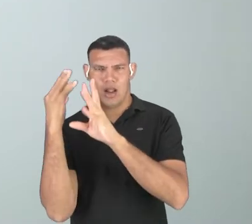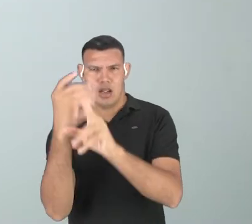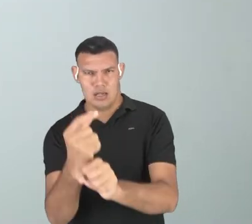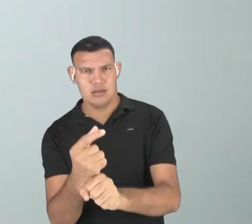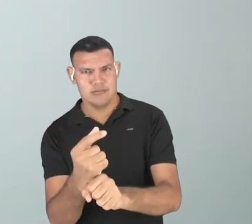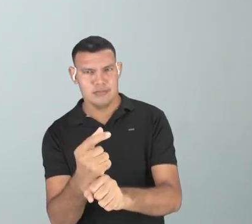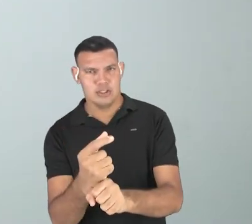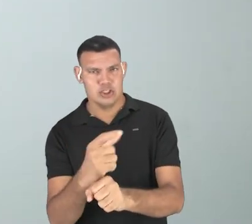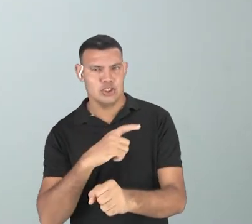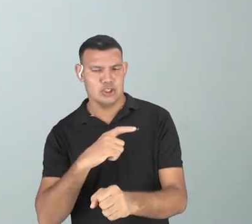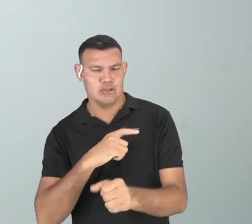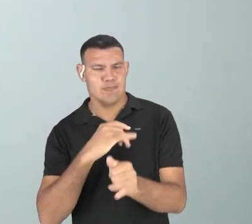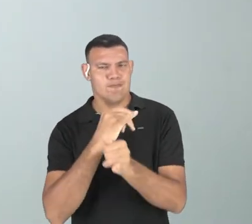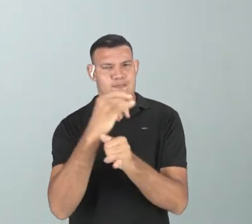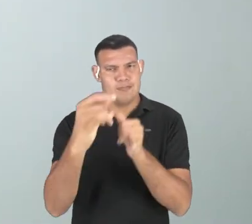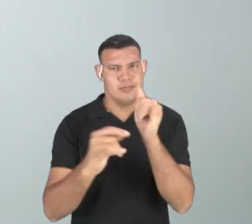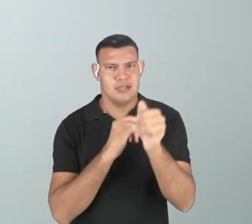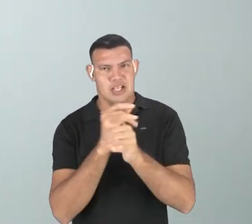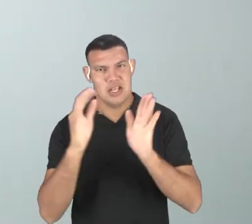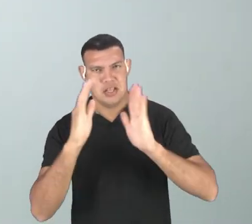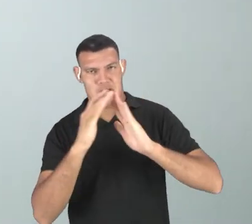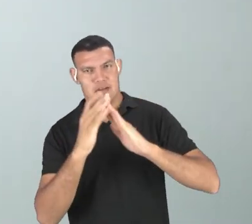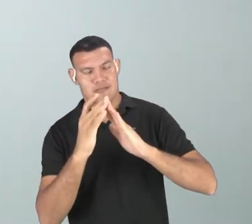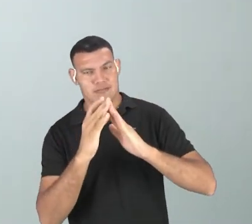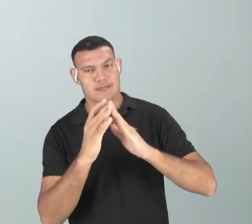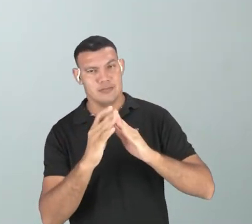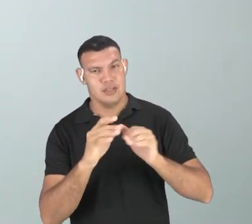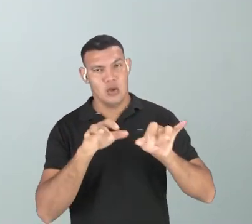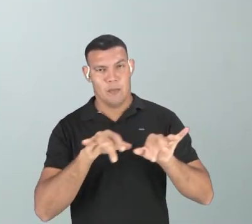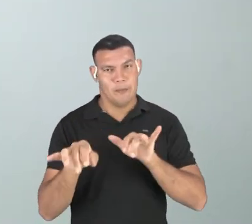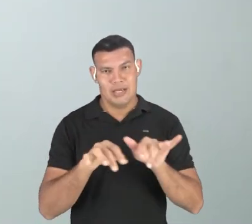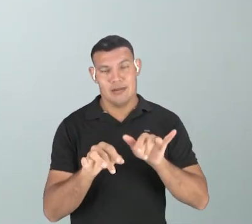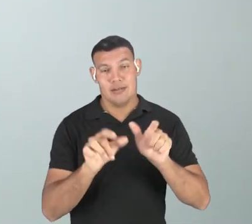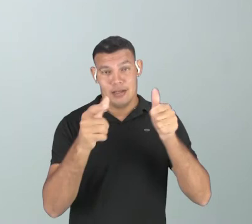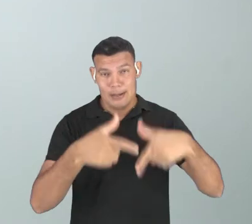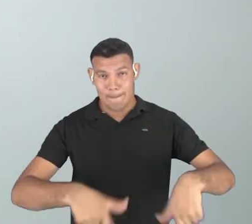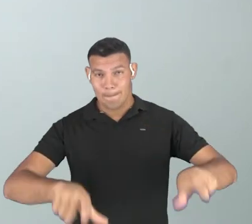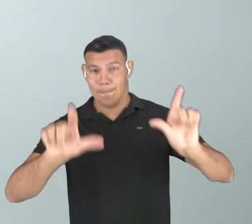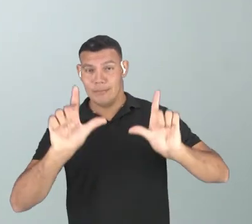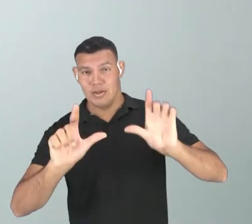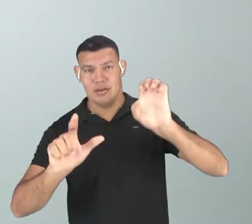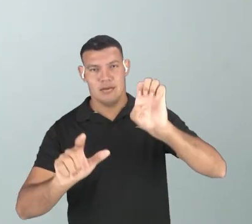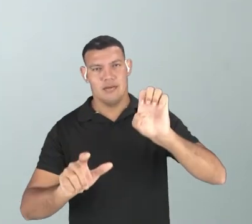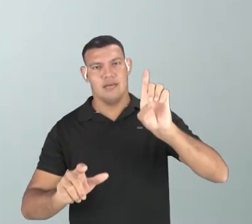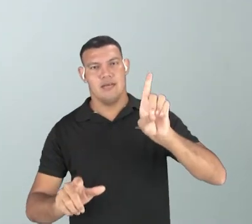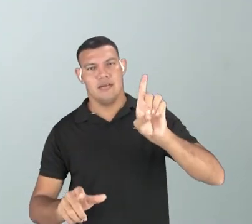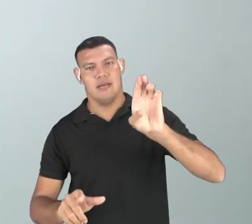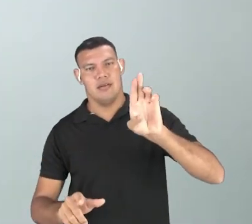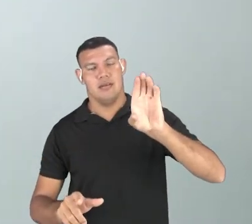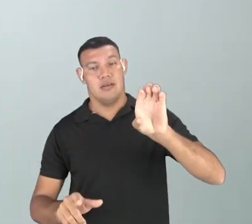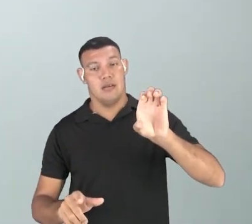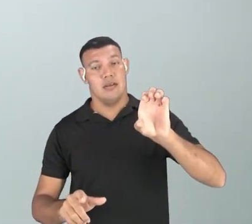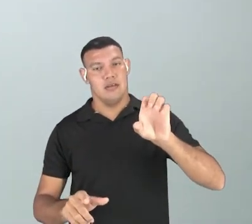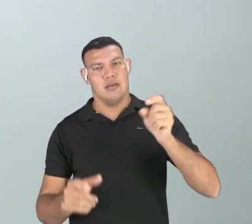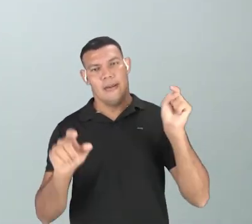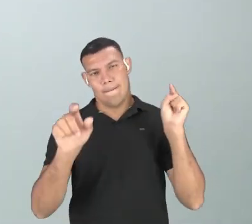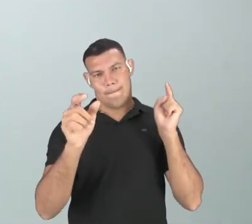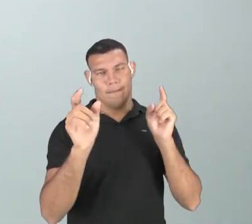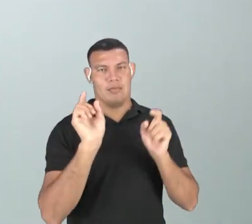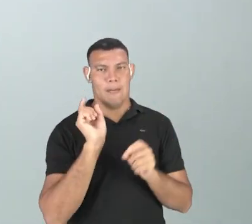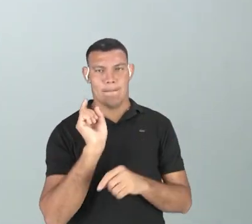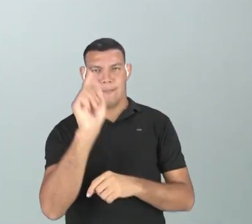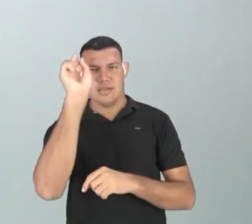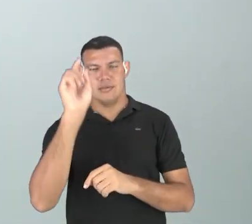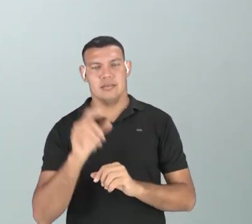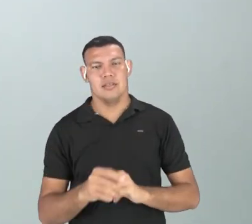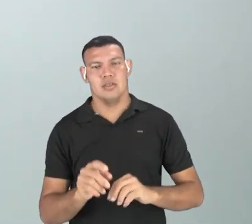acesso à internet, entra lá na plataforma da Secretaria de Educação, plataforma Eduque. Clica lá no ícone Escola em Casa, que lá vão ter